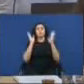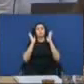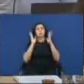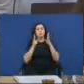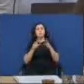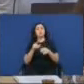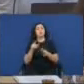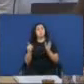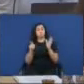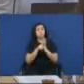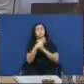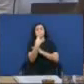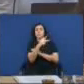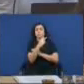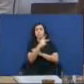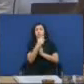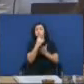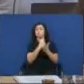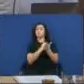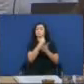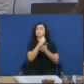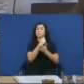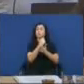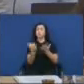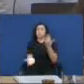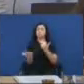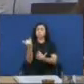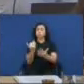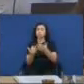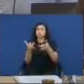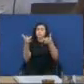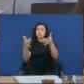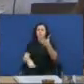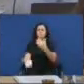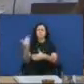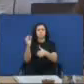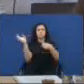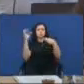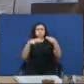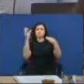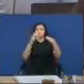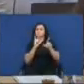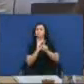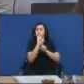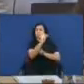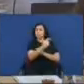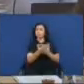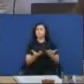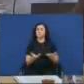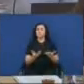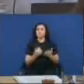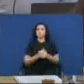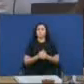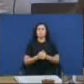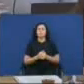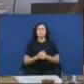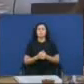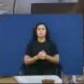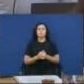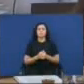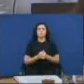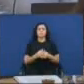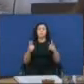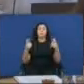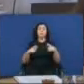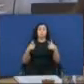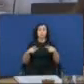da Electro contratado com uma empresa terceirizada fazendo essa coleta desses galhos. Foi